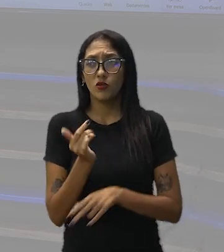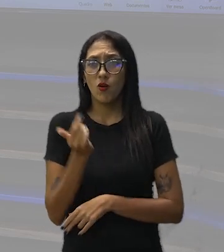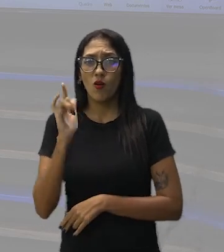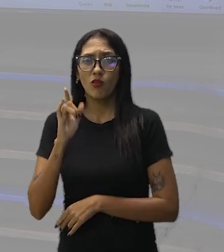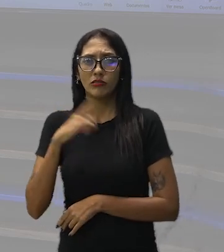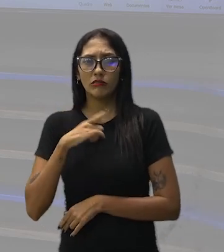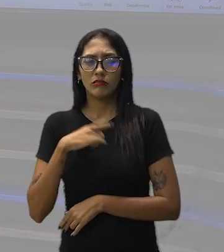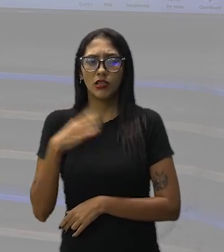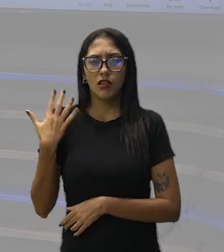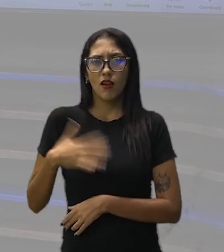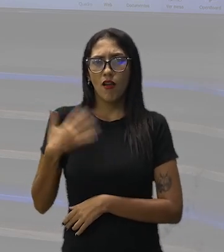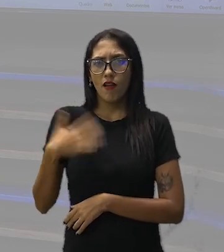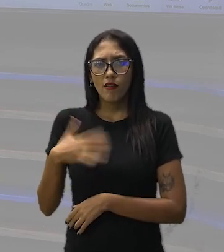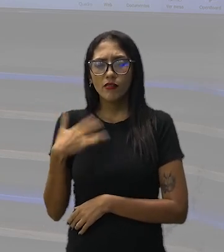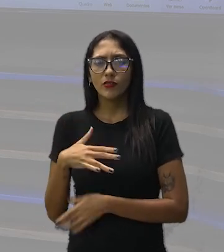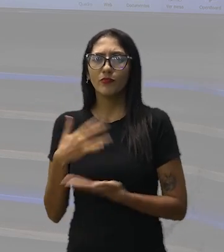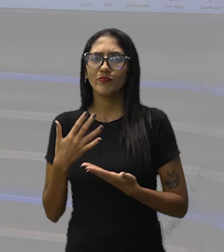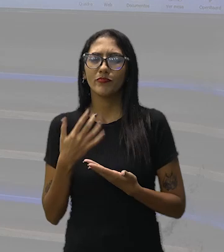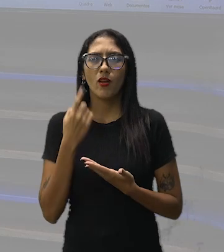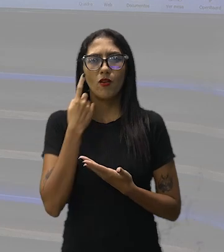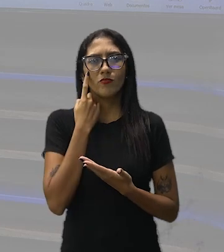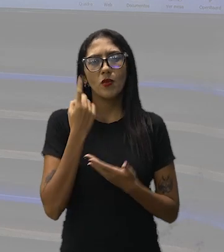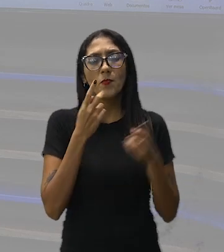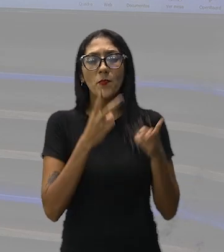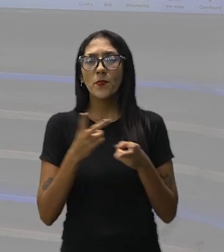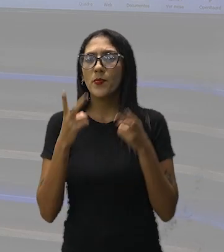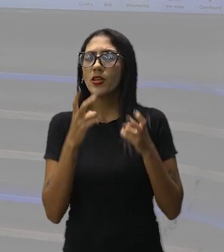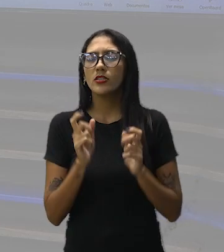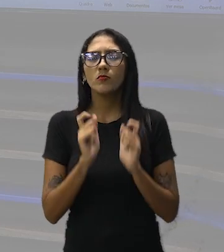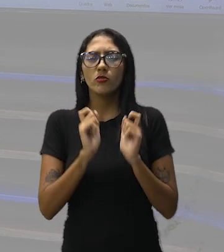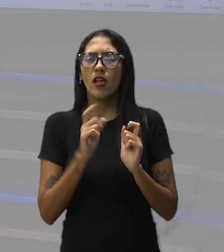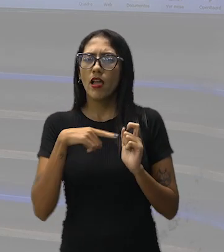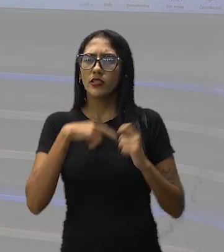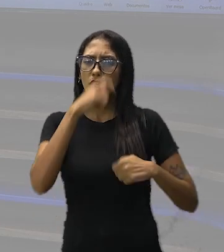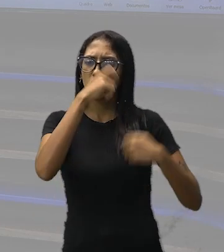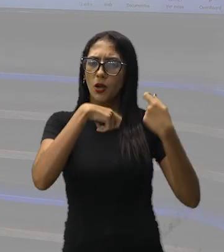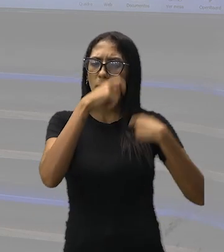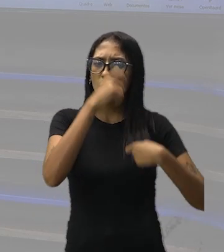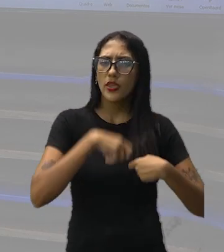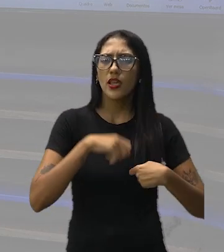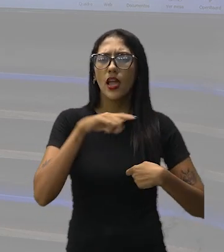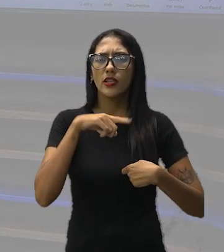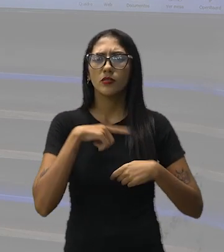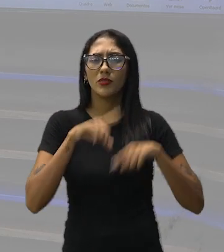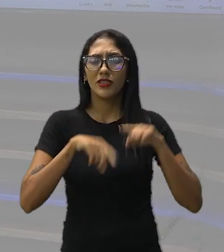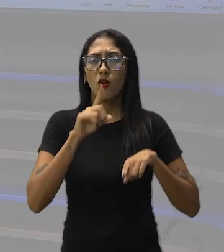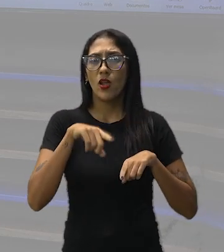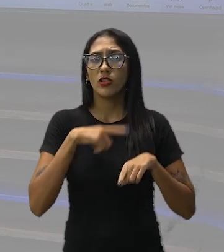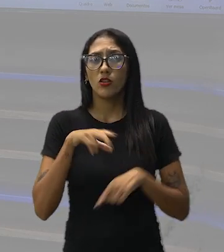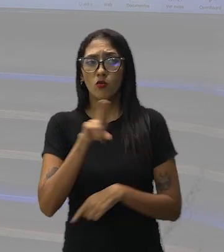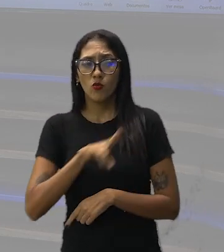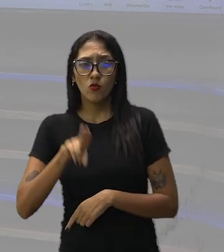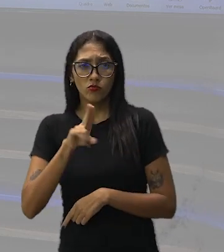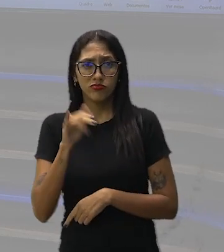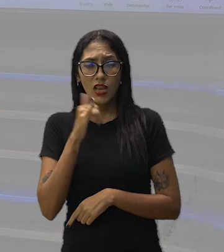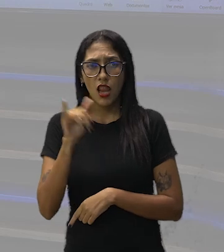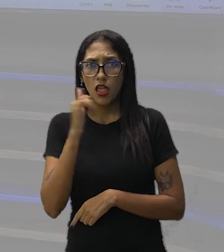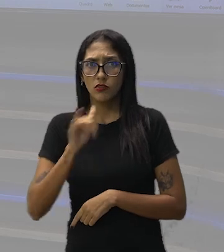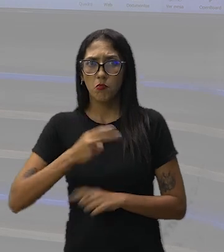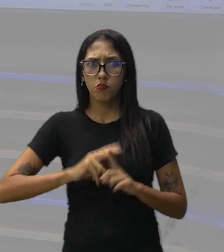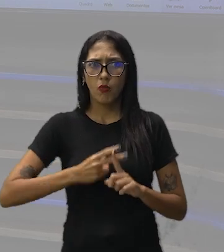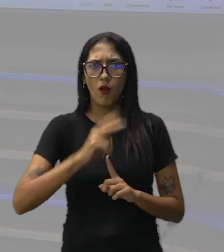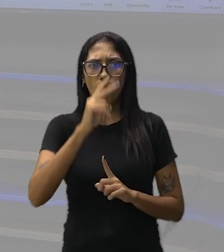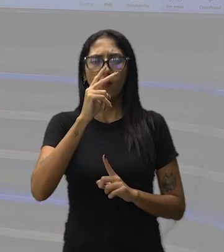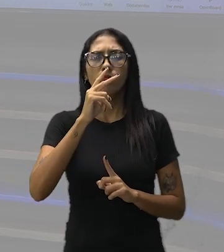costumam cobrar aí no mercado, aí você vai verificar que essa chapinha, ela consome muita energia, ela não